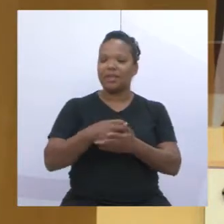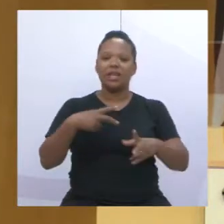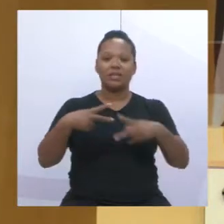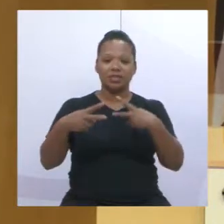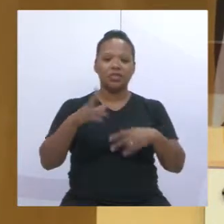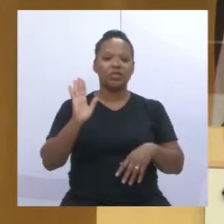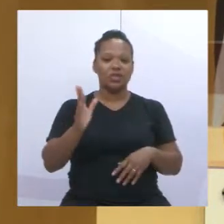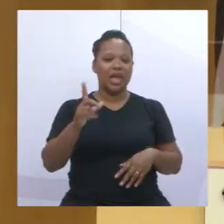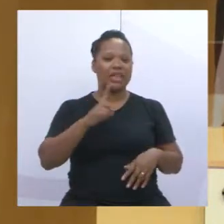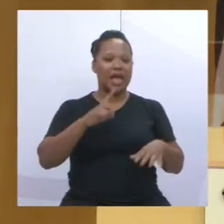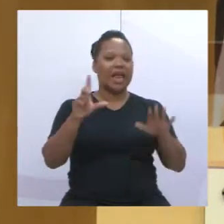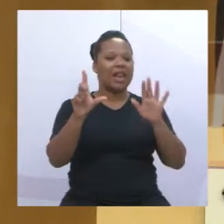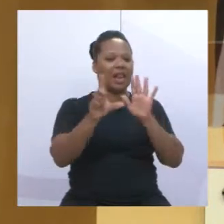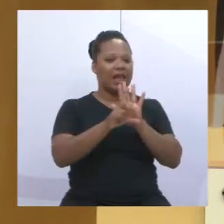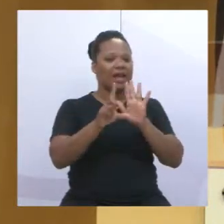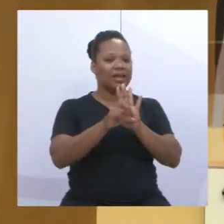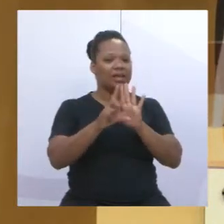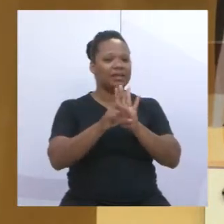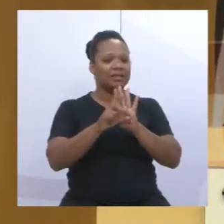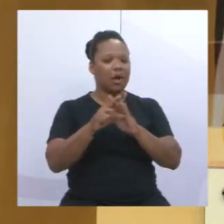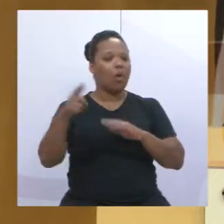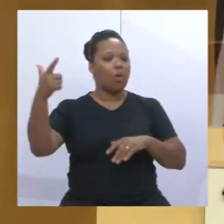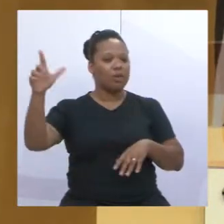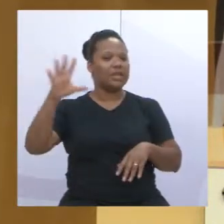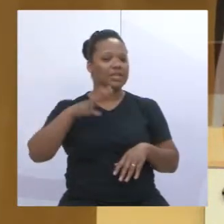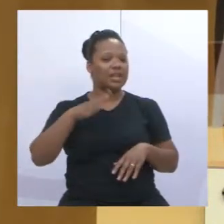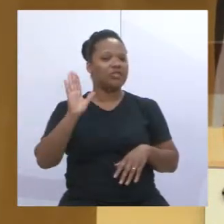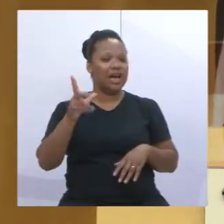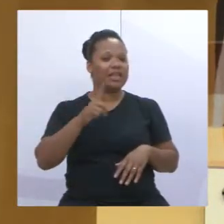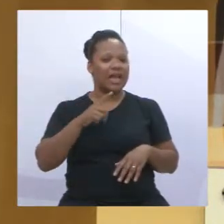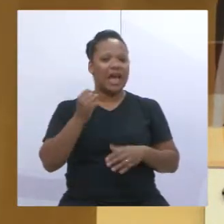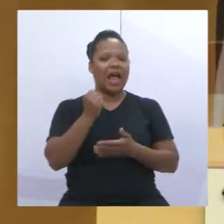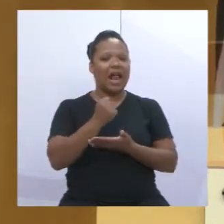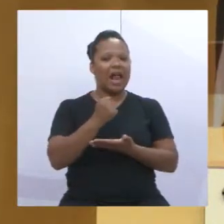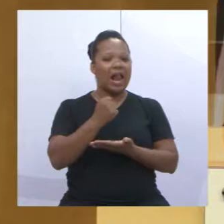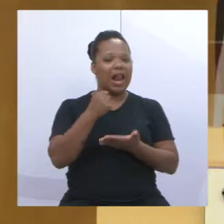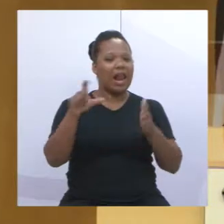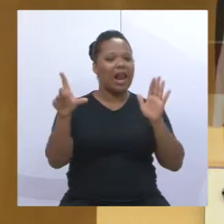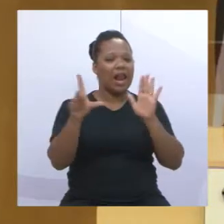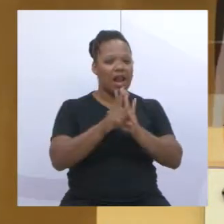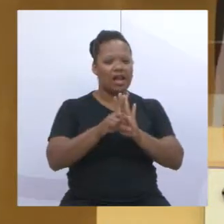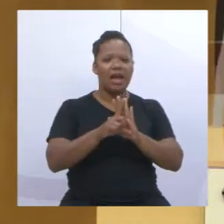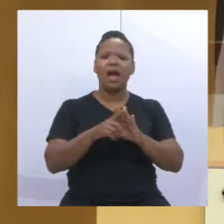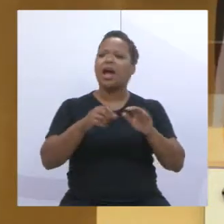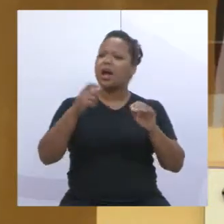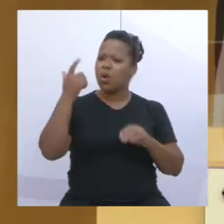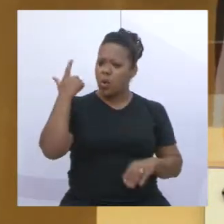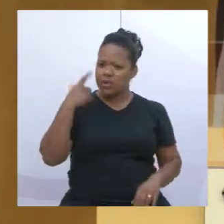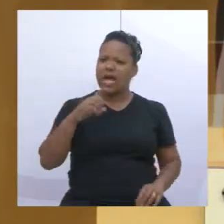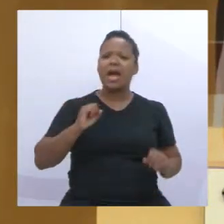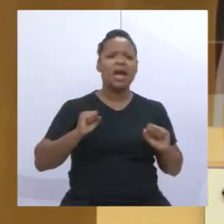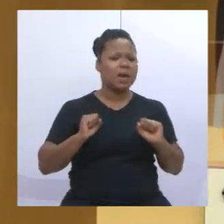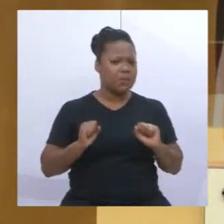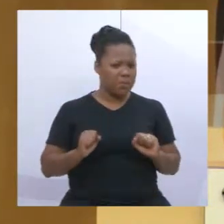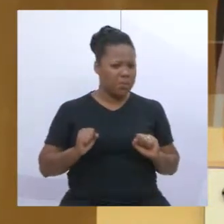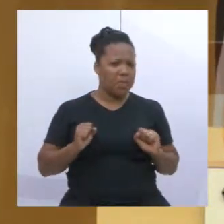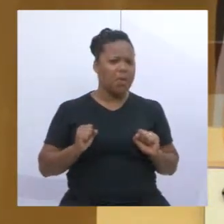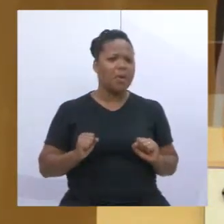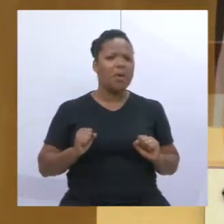essa lei, né? Outra cidade já existe essa lei, né? Eu sei muito bem que dá para fazer. Eu acho